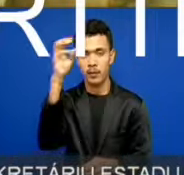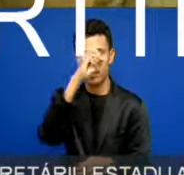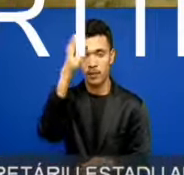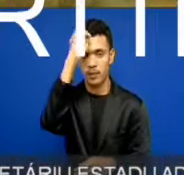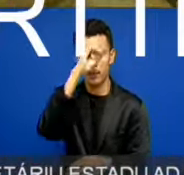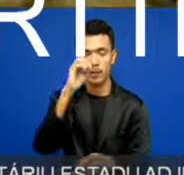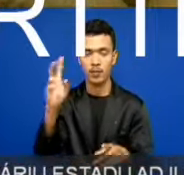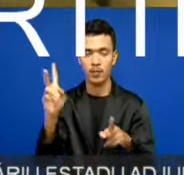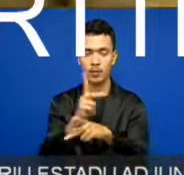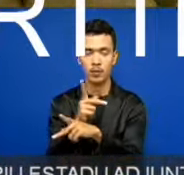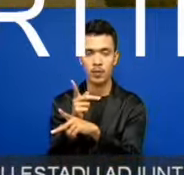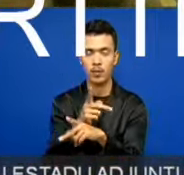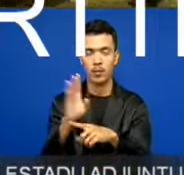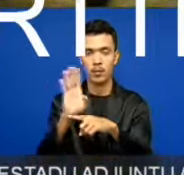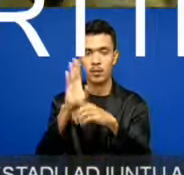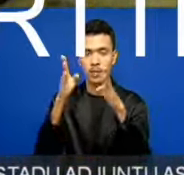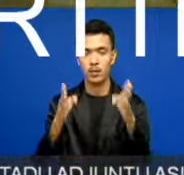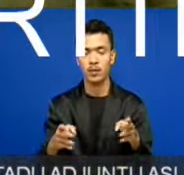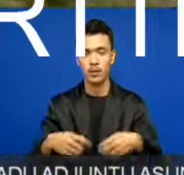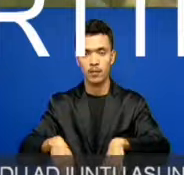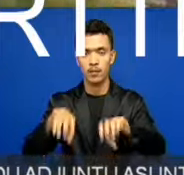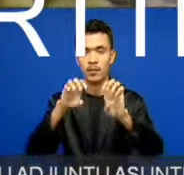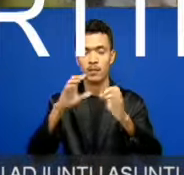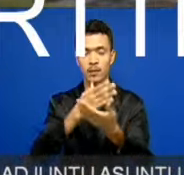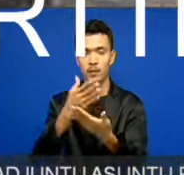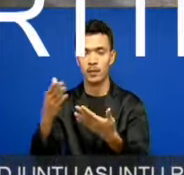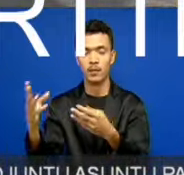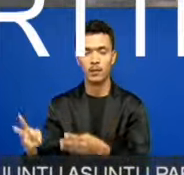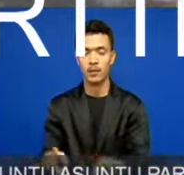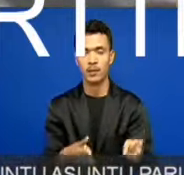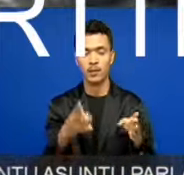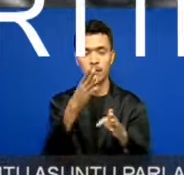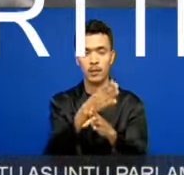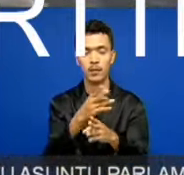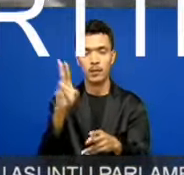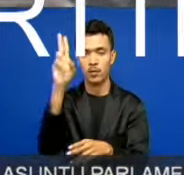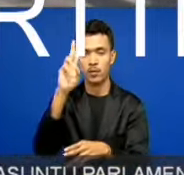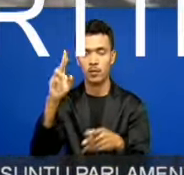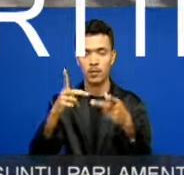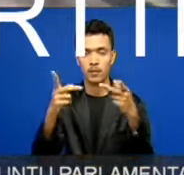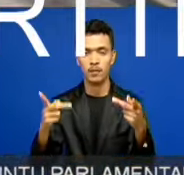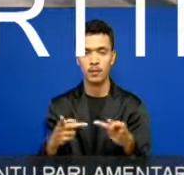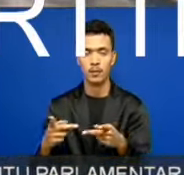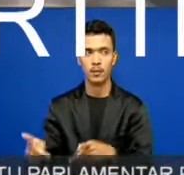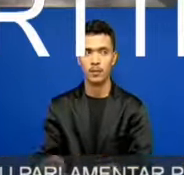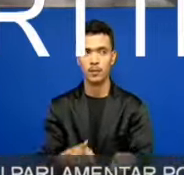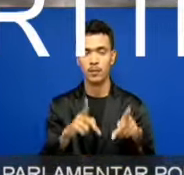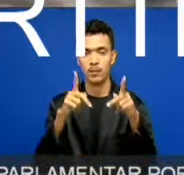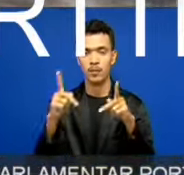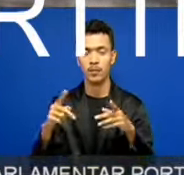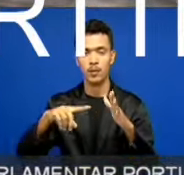controla Vendedór Ambulante NB, Fangsir ne produto e retrotoar letem no ocupa espaço público. Operação